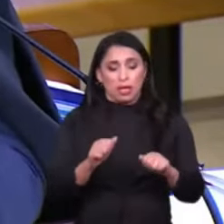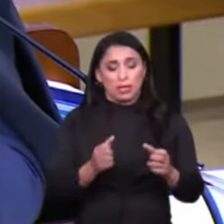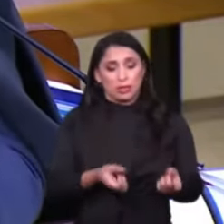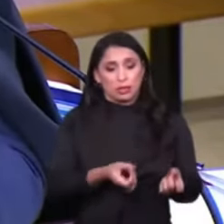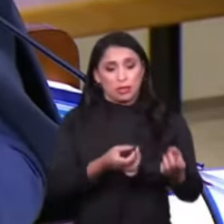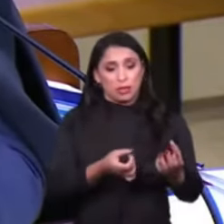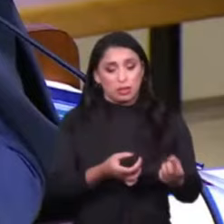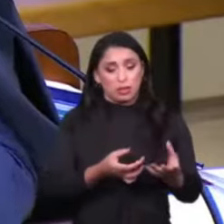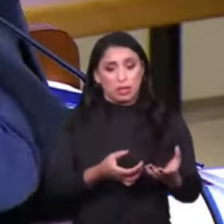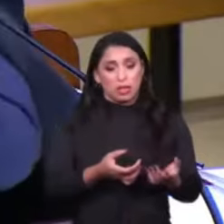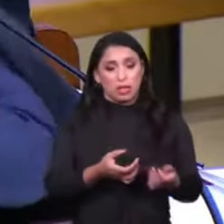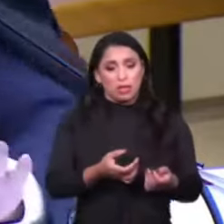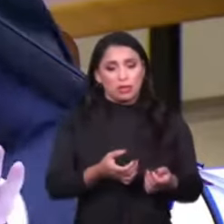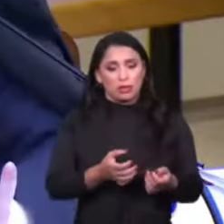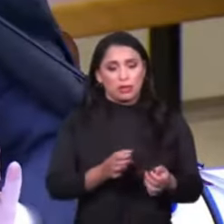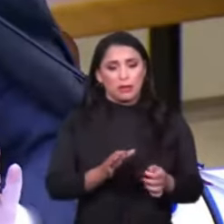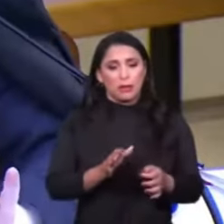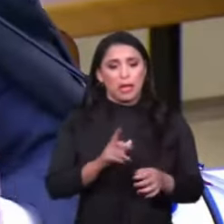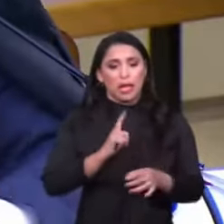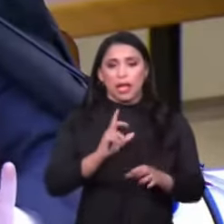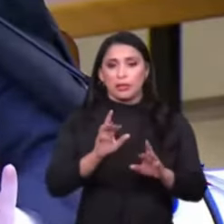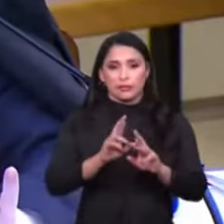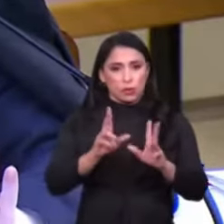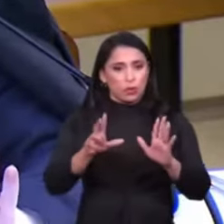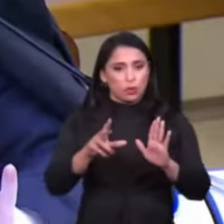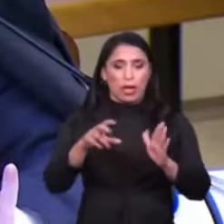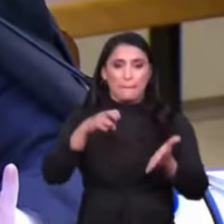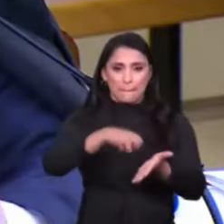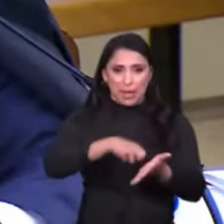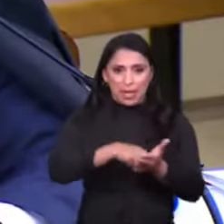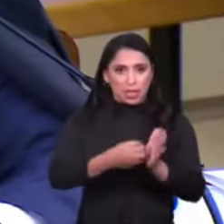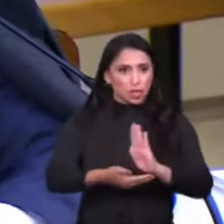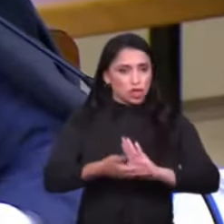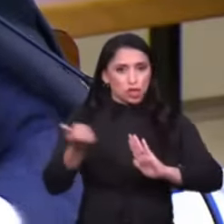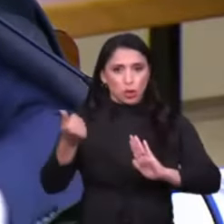para o usuário ou dependente, ou seja, despenalizou.